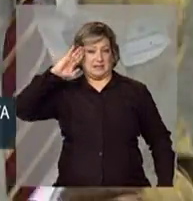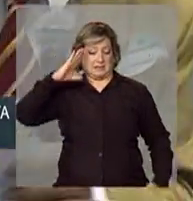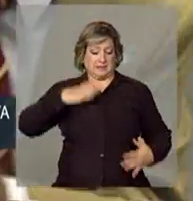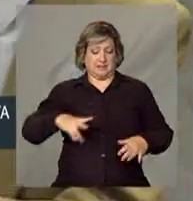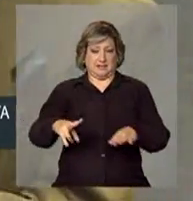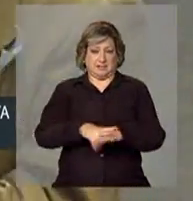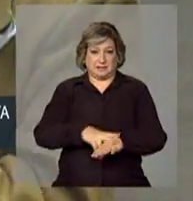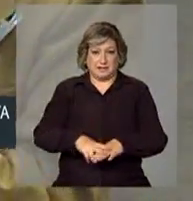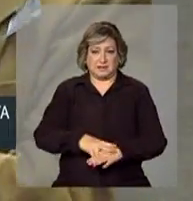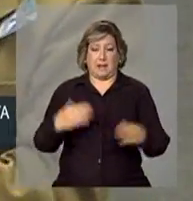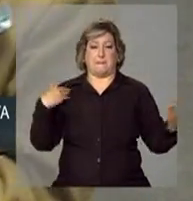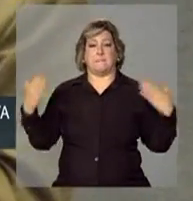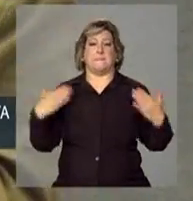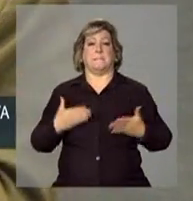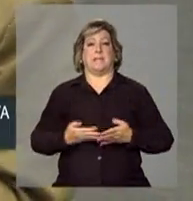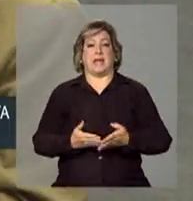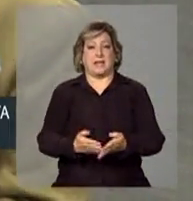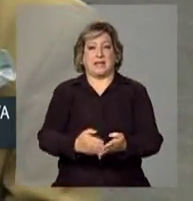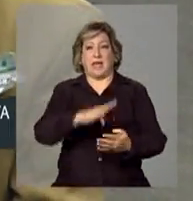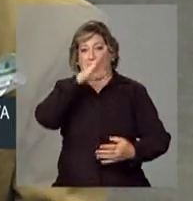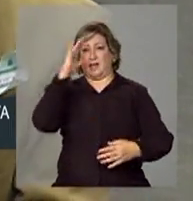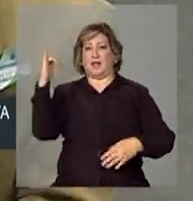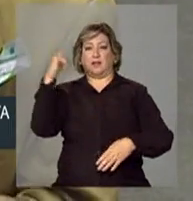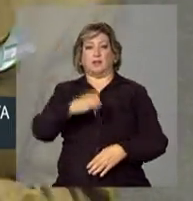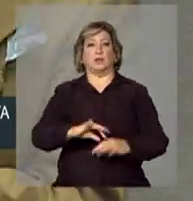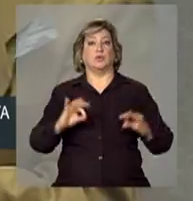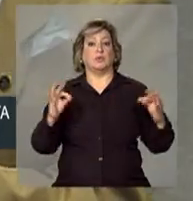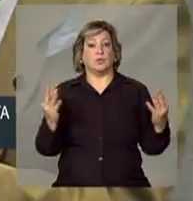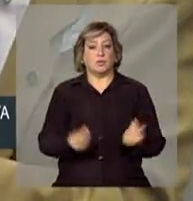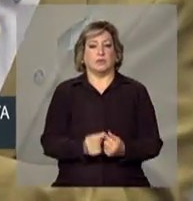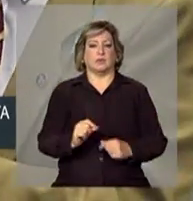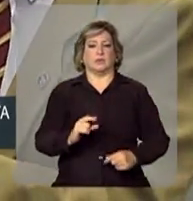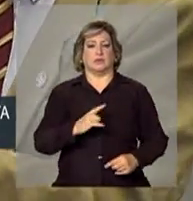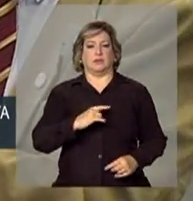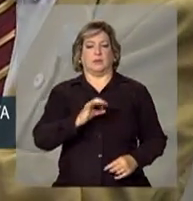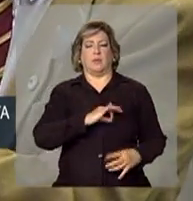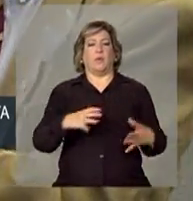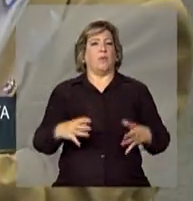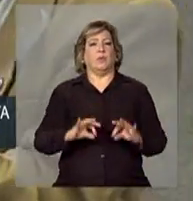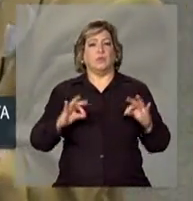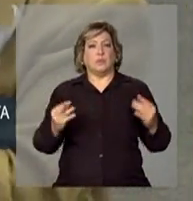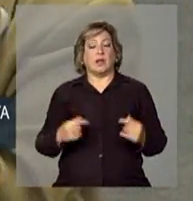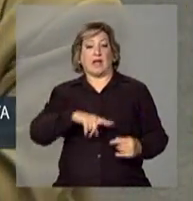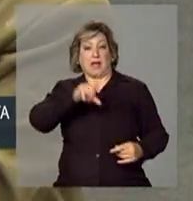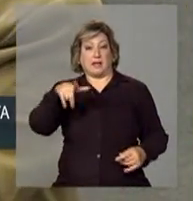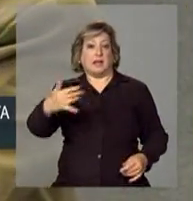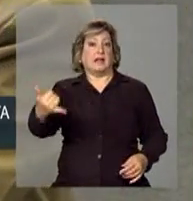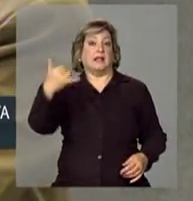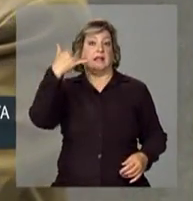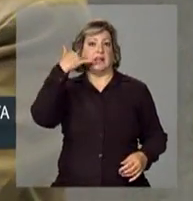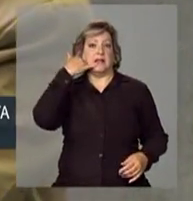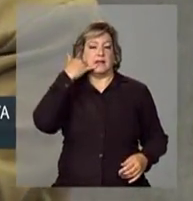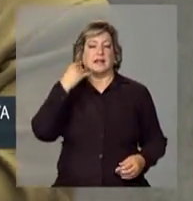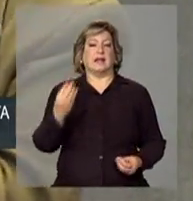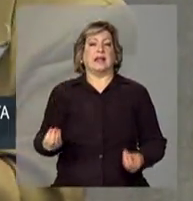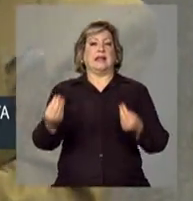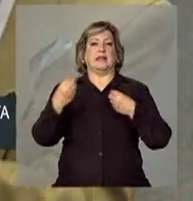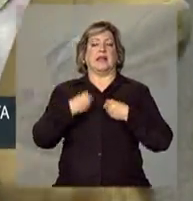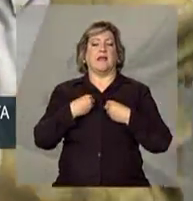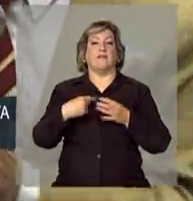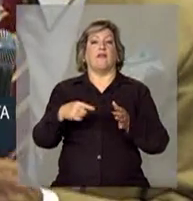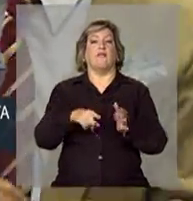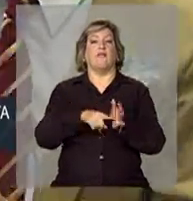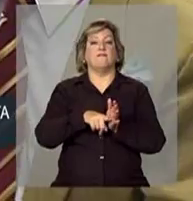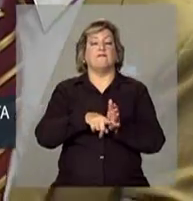DOPS e todas as polícias que se dedicavam ao mal, eles nos telefonavam e davam informações